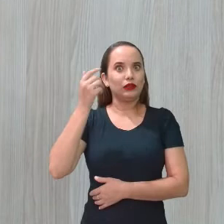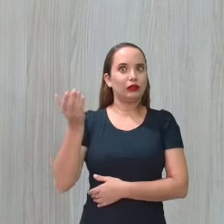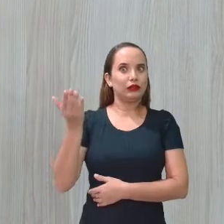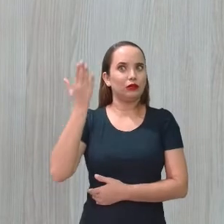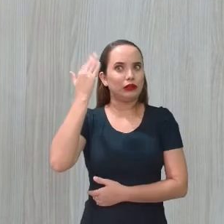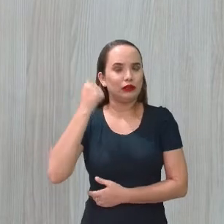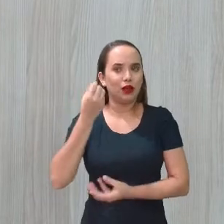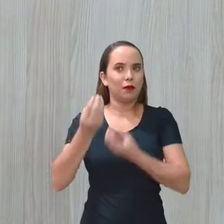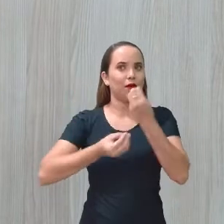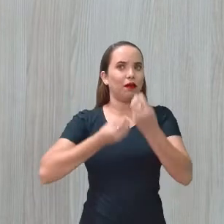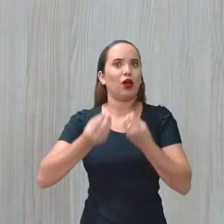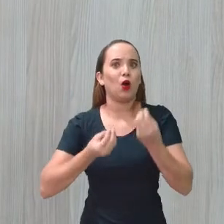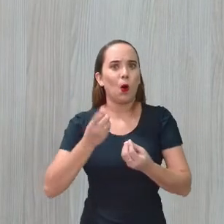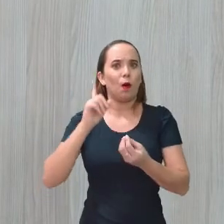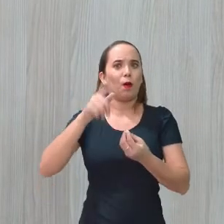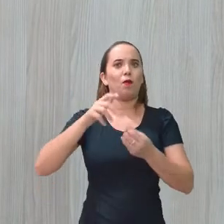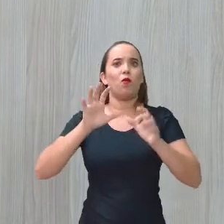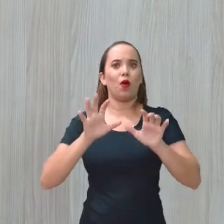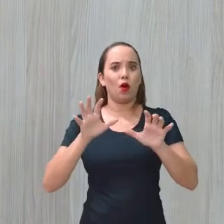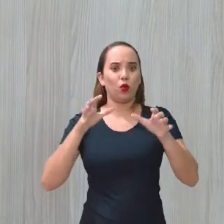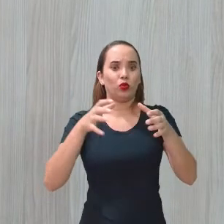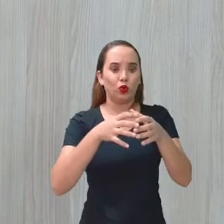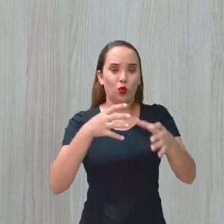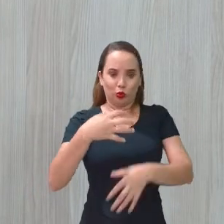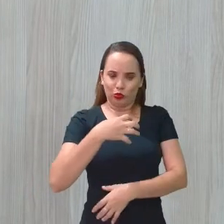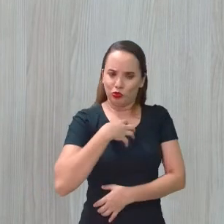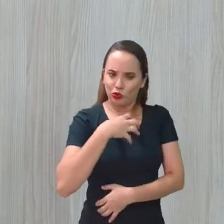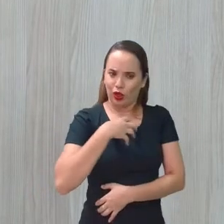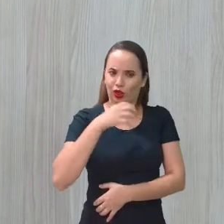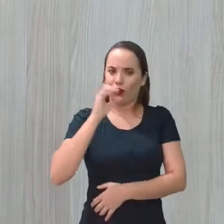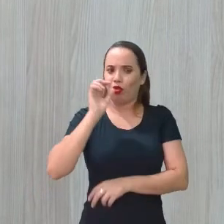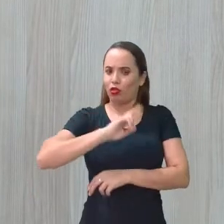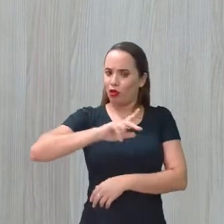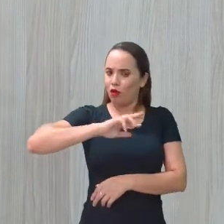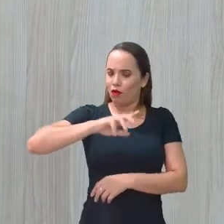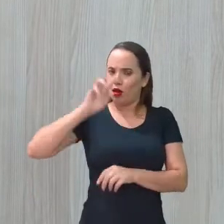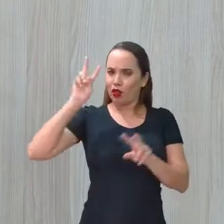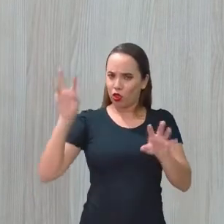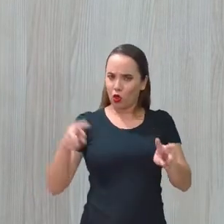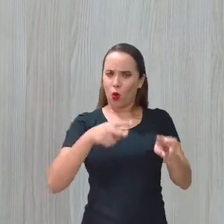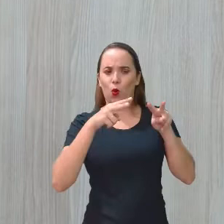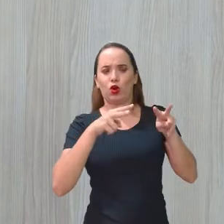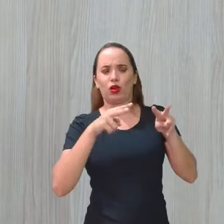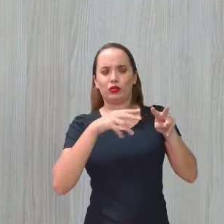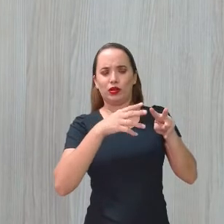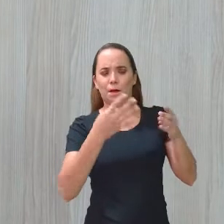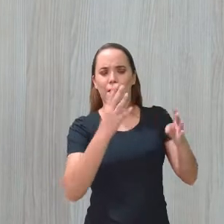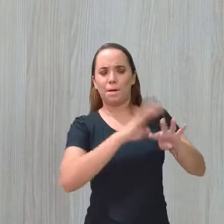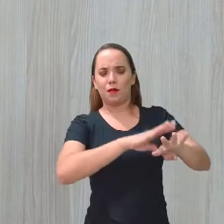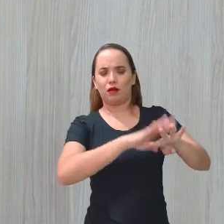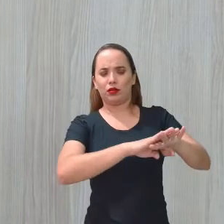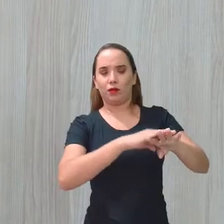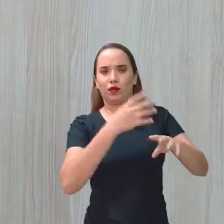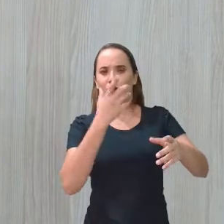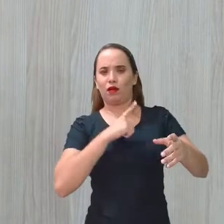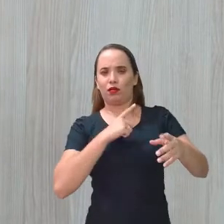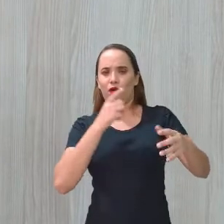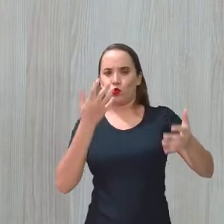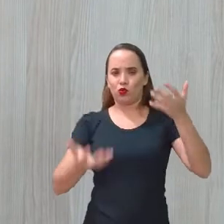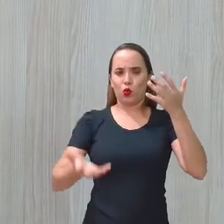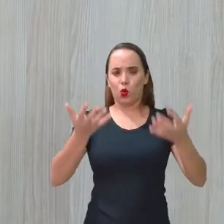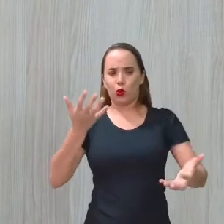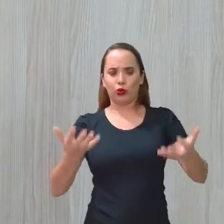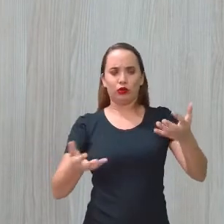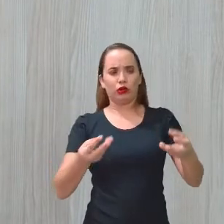esse modo diferente de enxergar a matemática, né? De que os dois lados estão em equilíbrio e deve